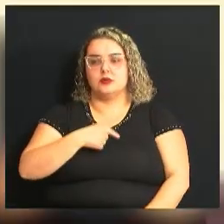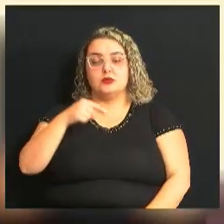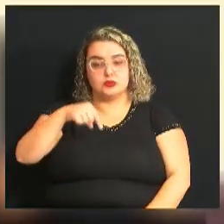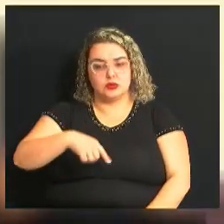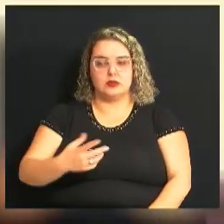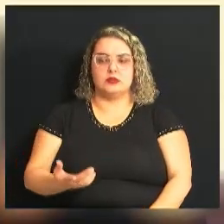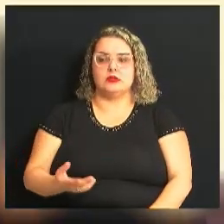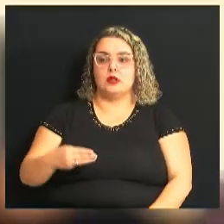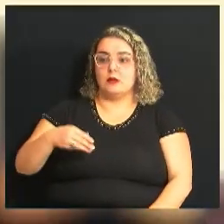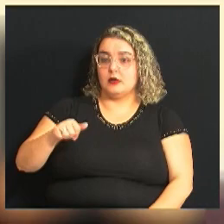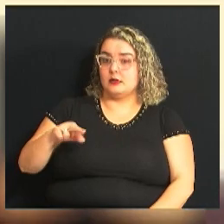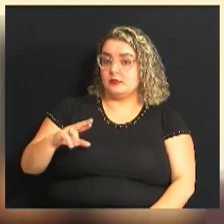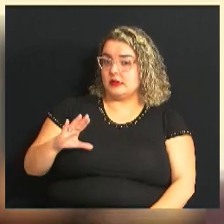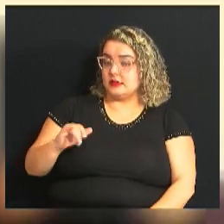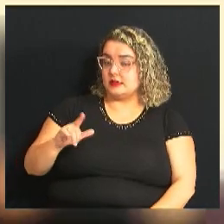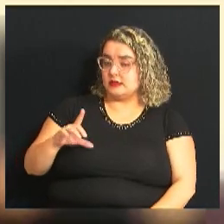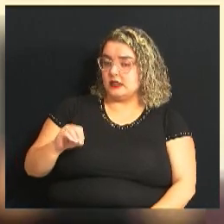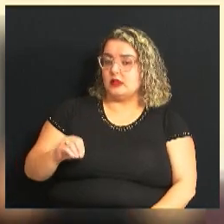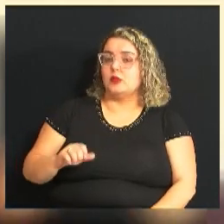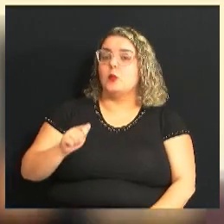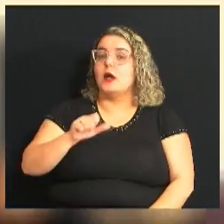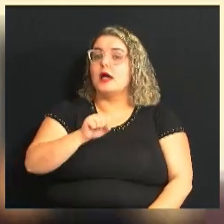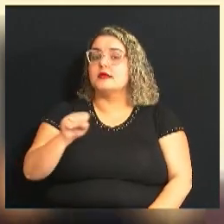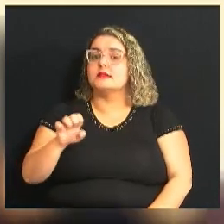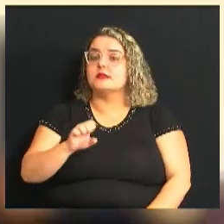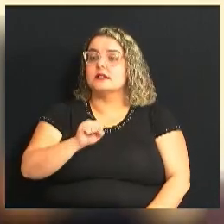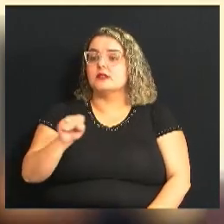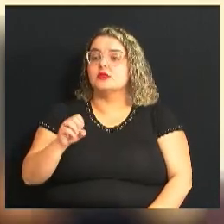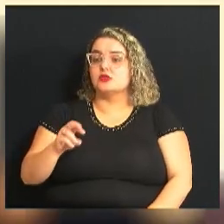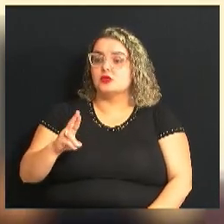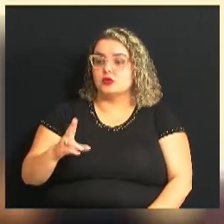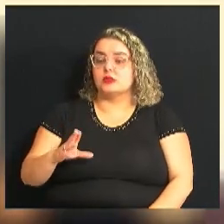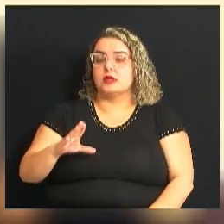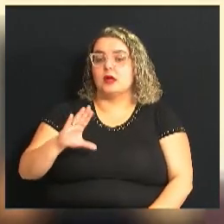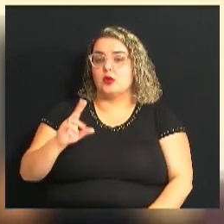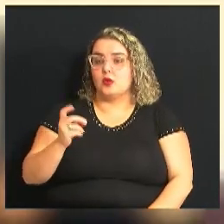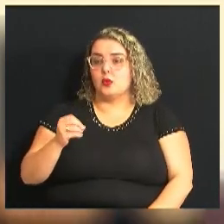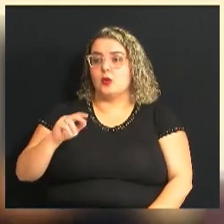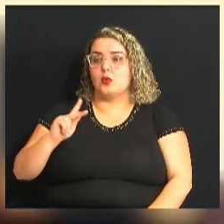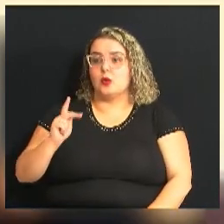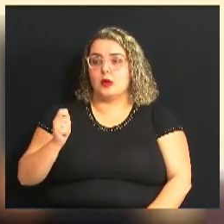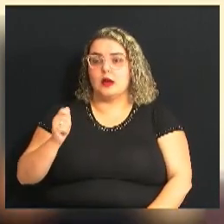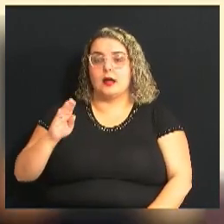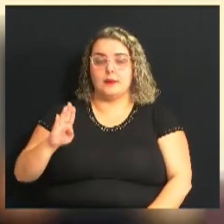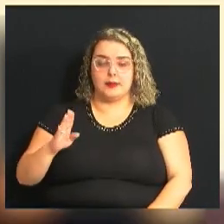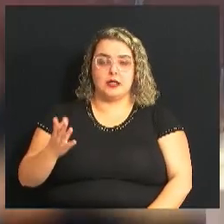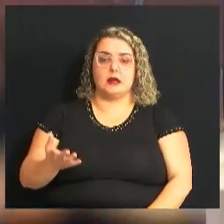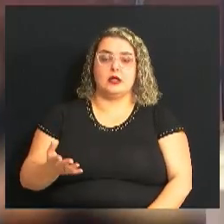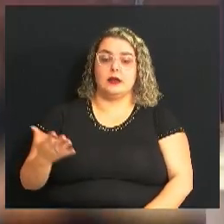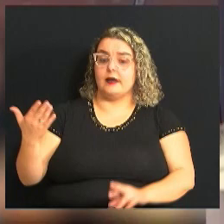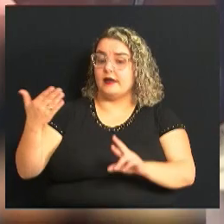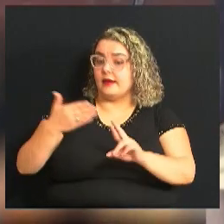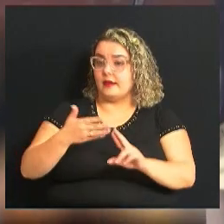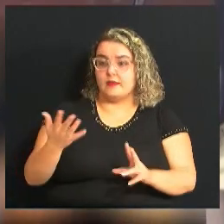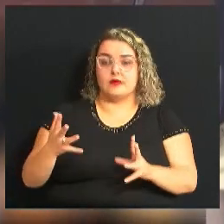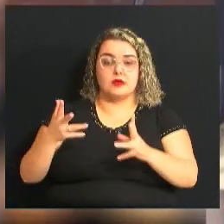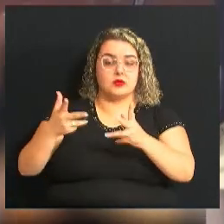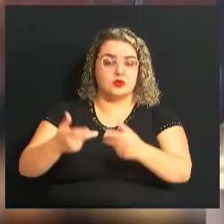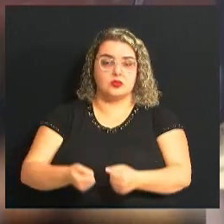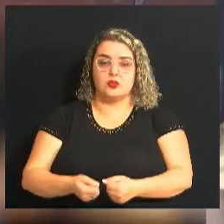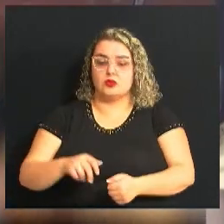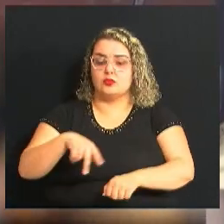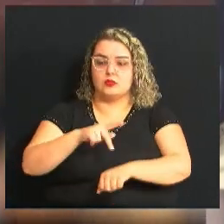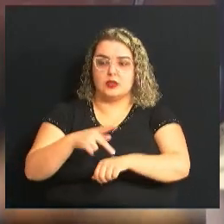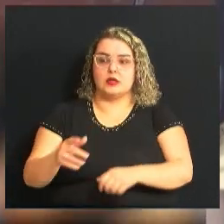Marcelo Ferreira, assessor da Coab, a situação de Campinas reflete a realidade do país como um todo. Marcelo José